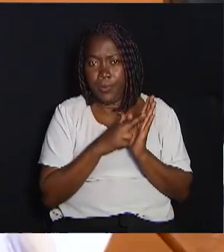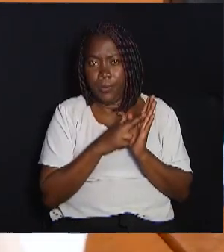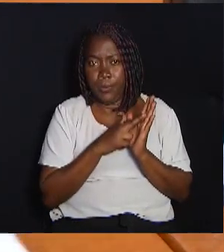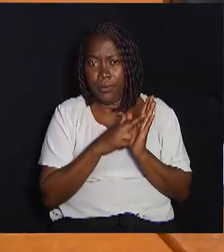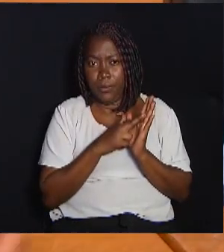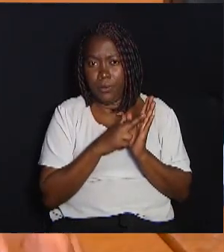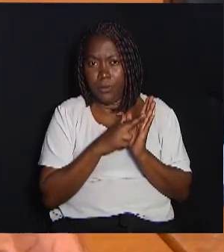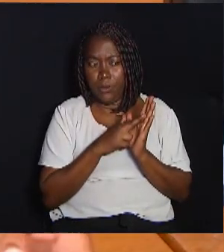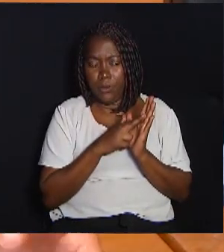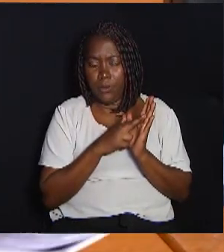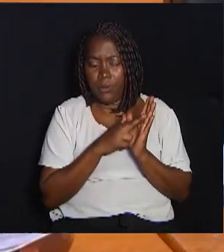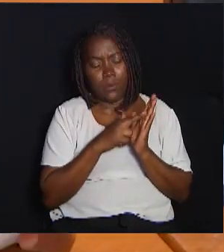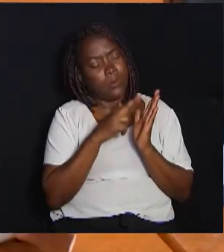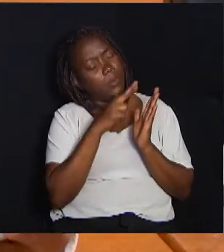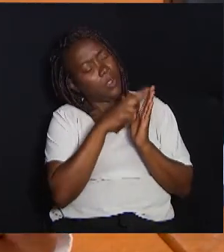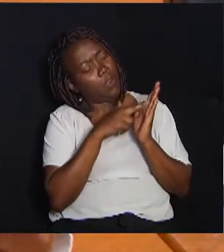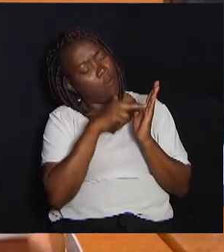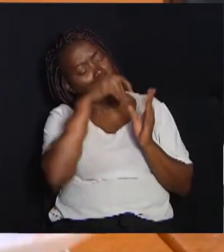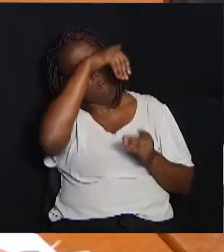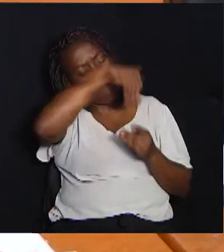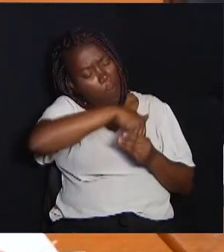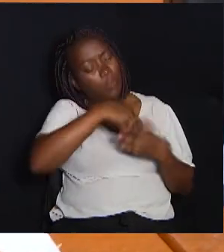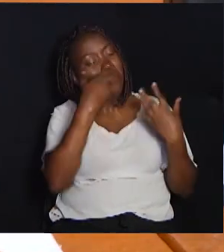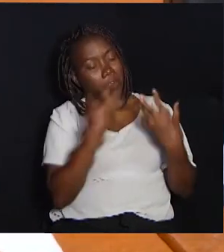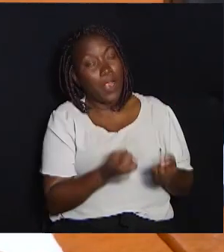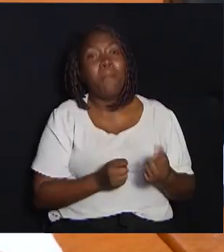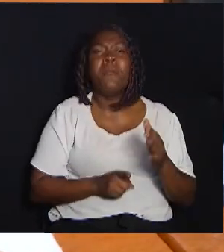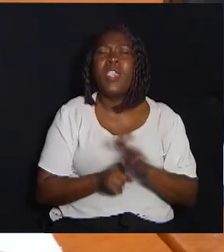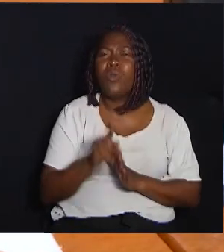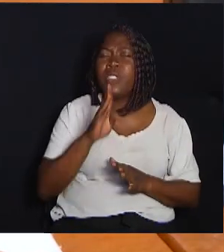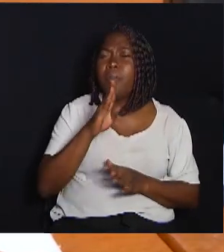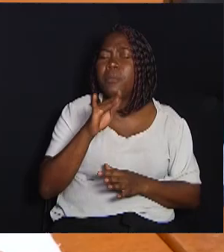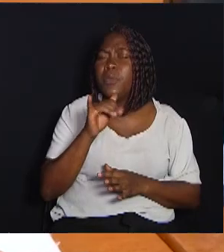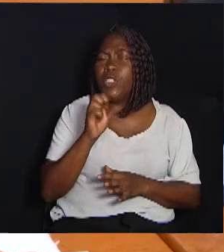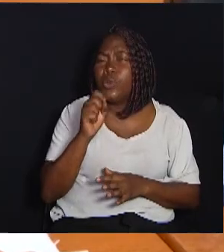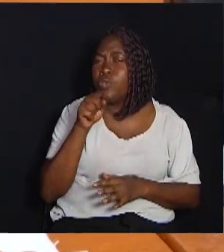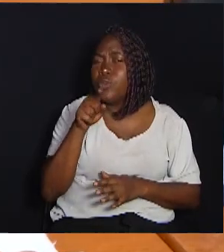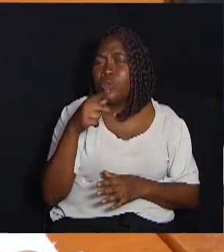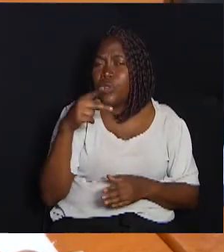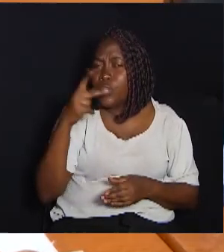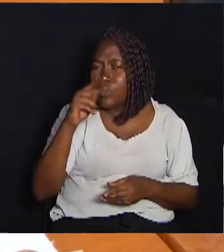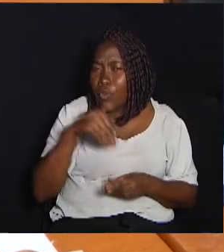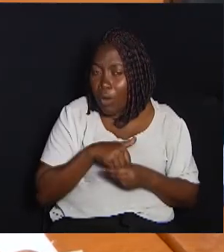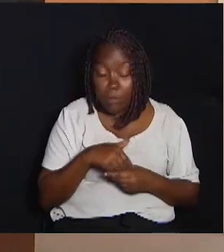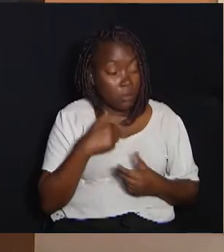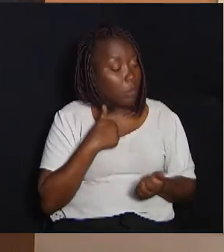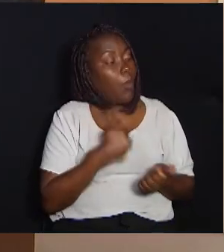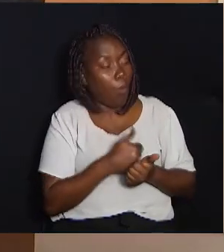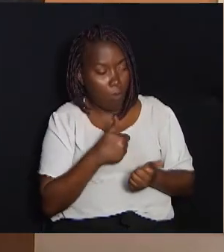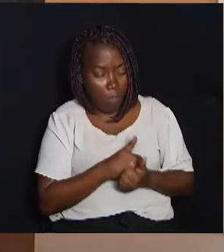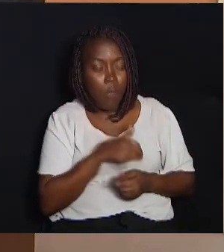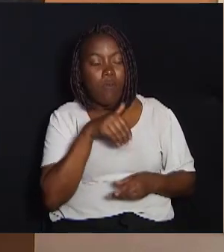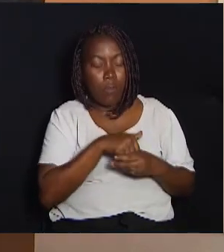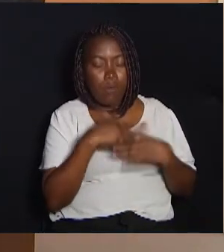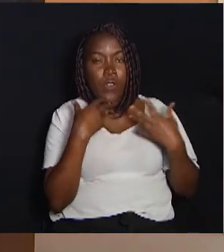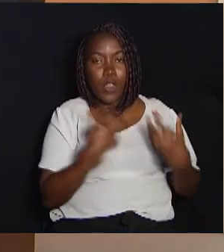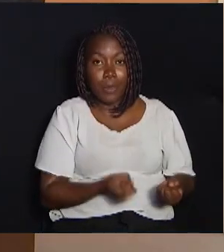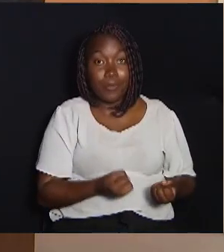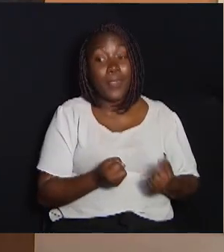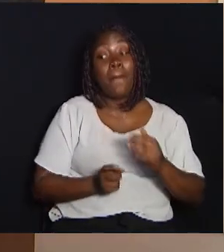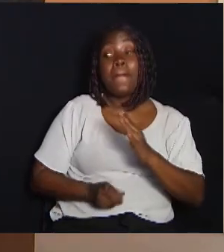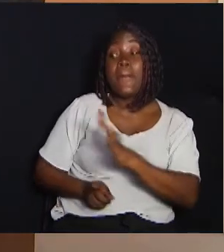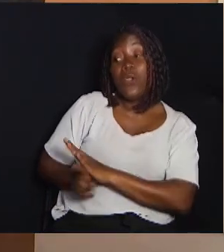relator foi dado por esse Vereador voto favorável pergunto ao bispo Fernando Mendes Qual o seu voto eu acompanho o relator voto